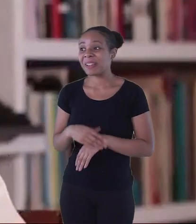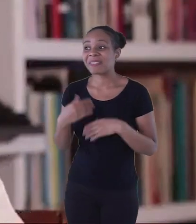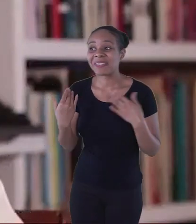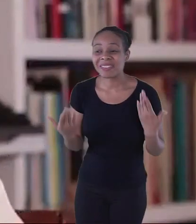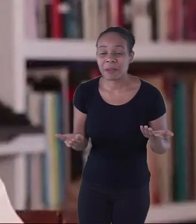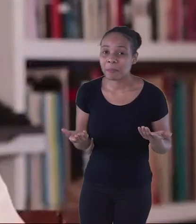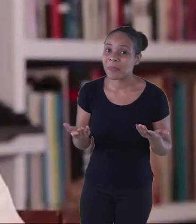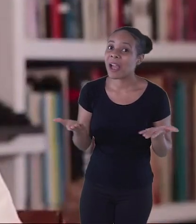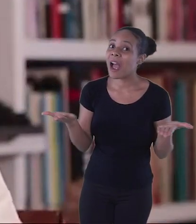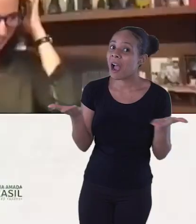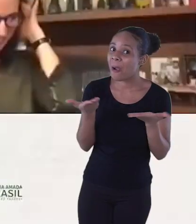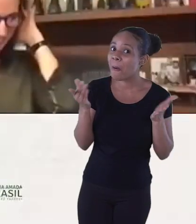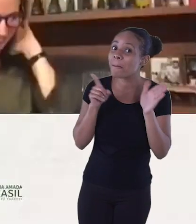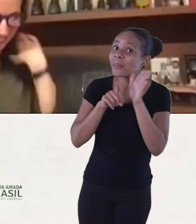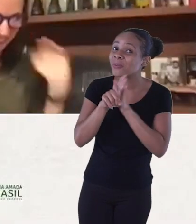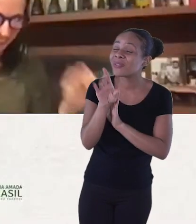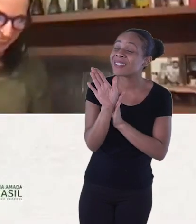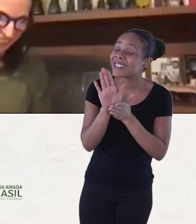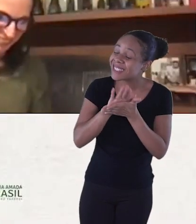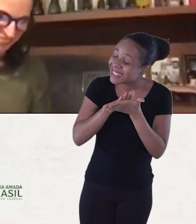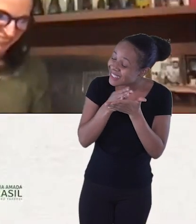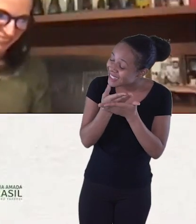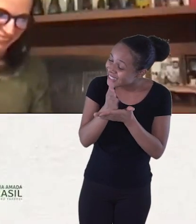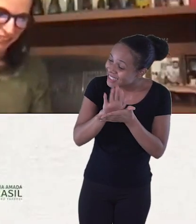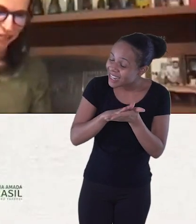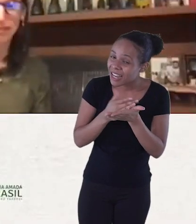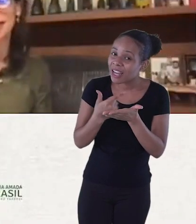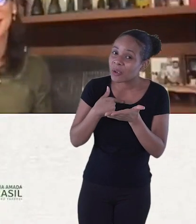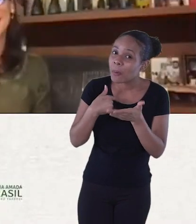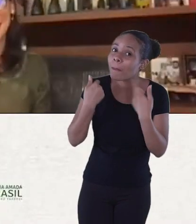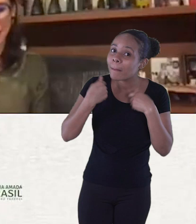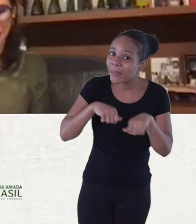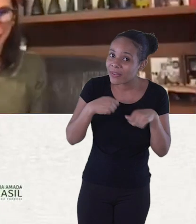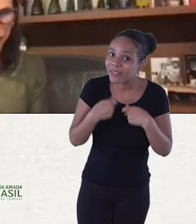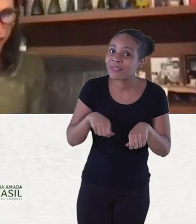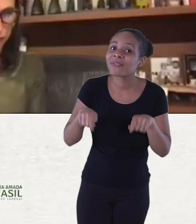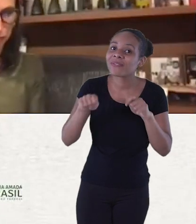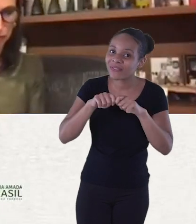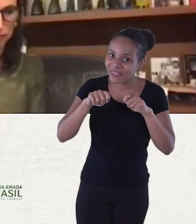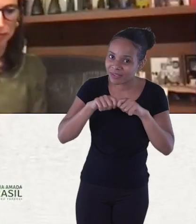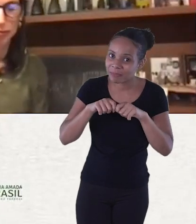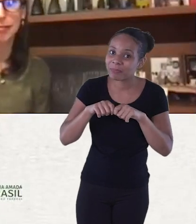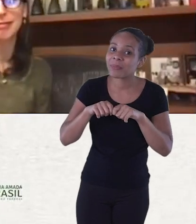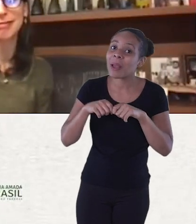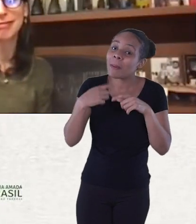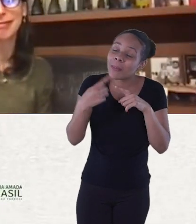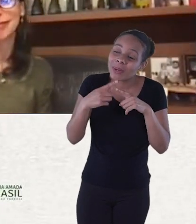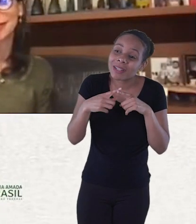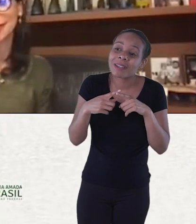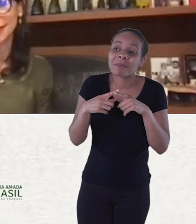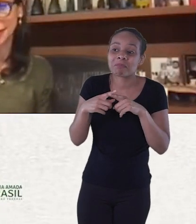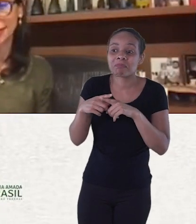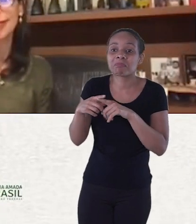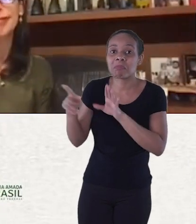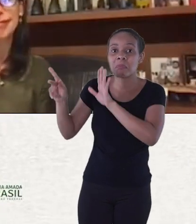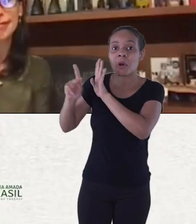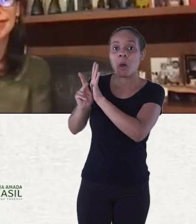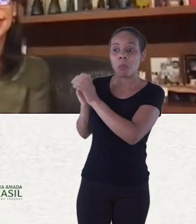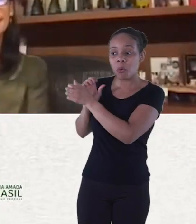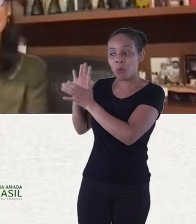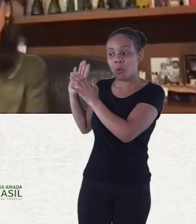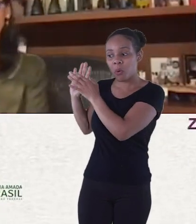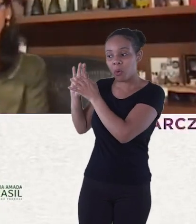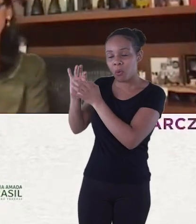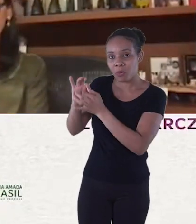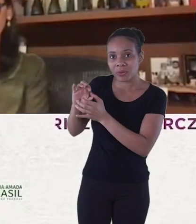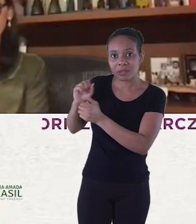chatas, que a pessoa não precisava fazer. Mas eu vou fazer por quê? Porque eles estão também situados no contexto da escravidão. Não rola